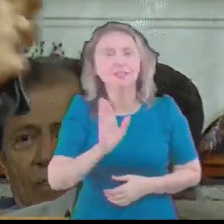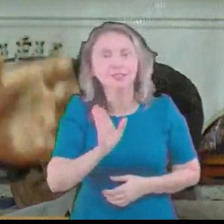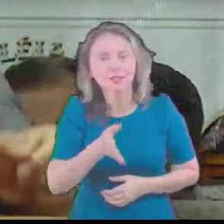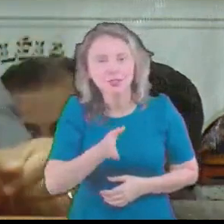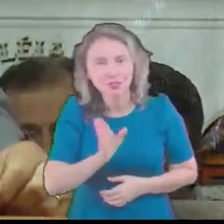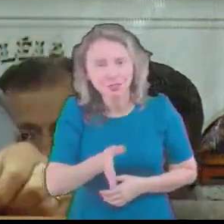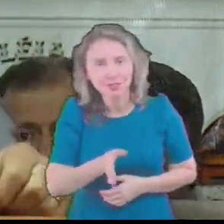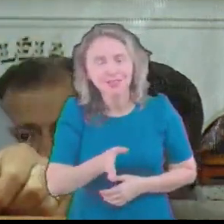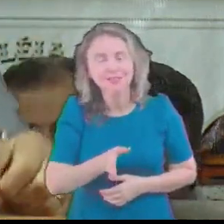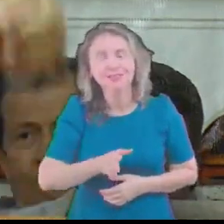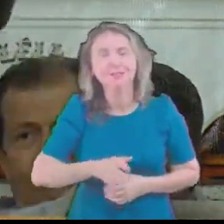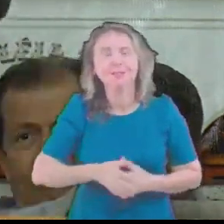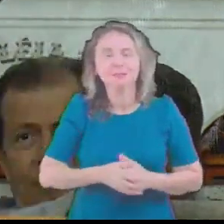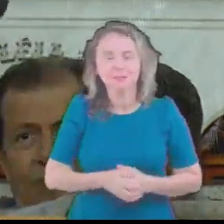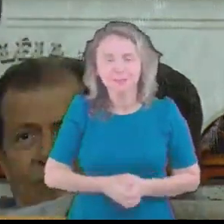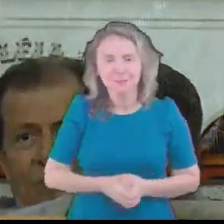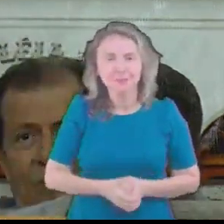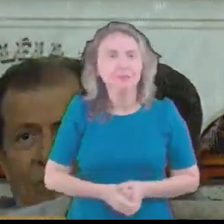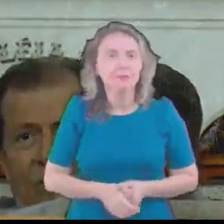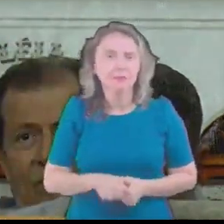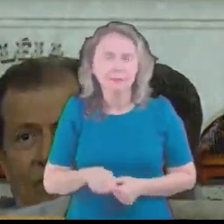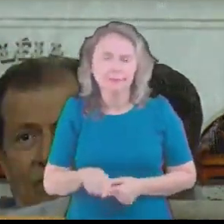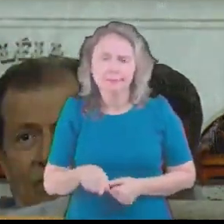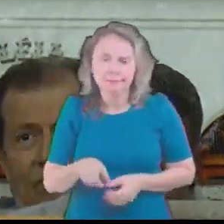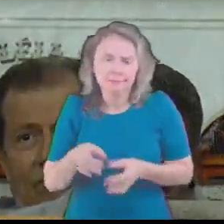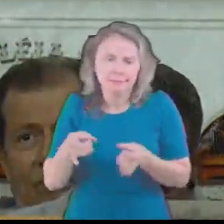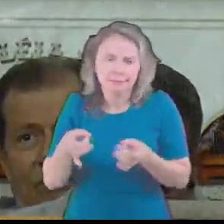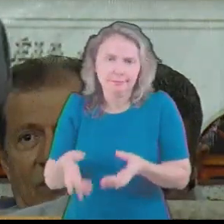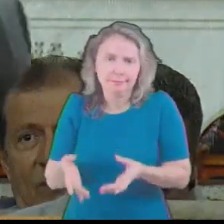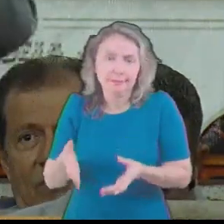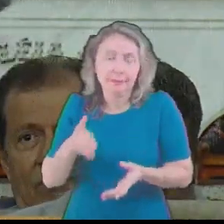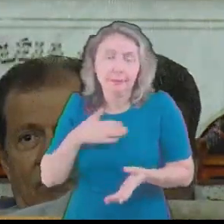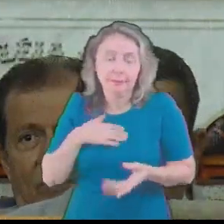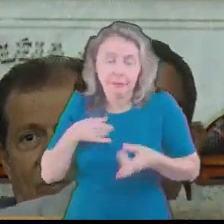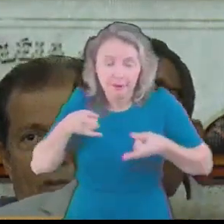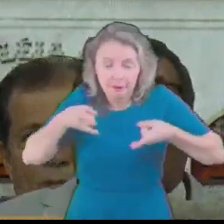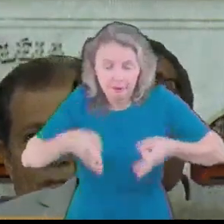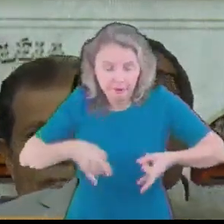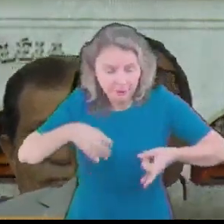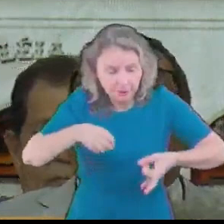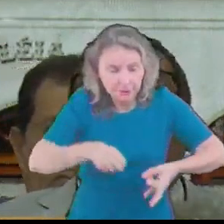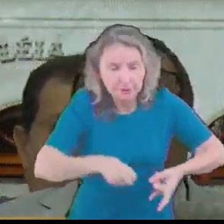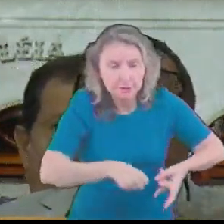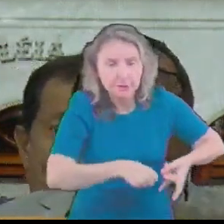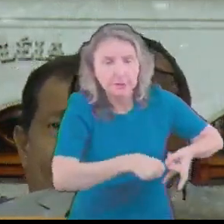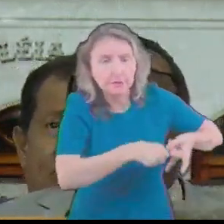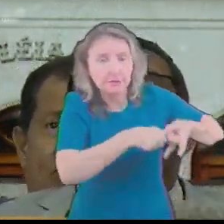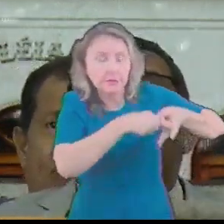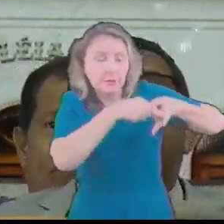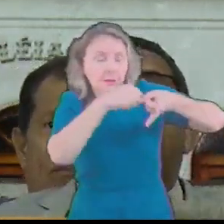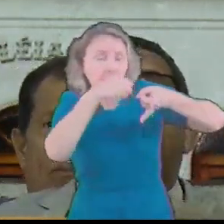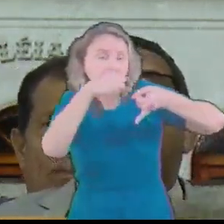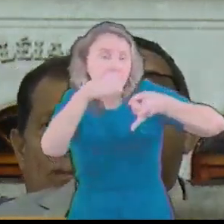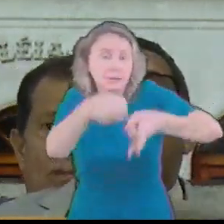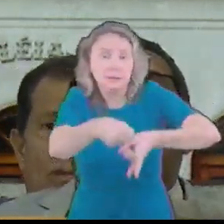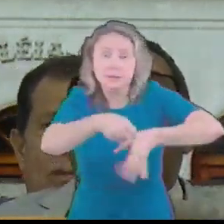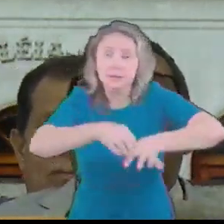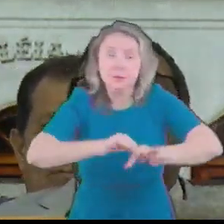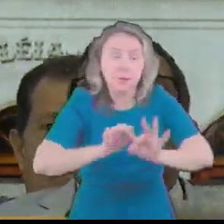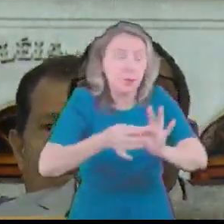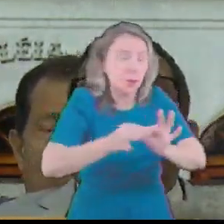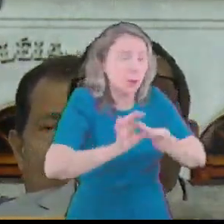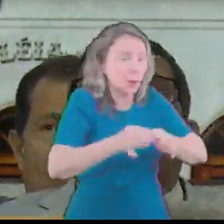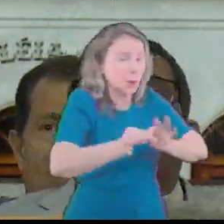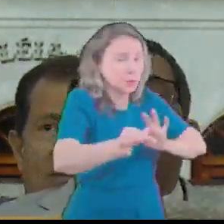aguardando. E se eu deixo o abismo e eu pego a minha cama e coloco lá no horizonte, além das